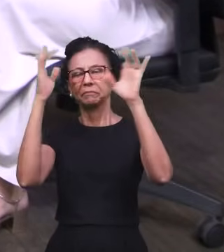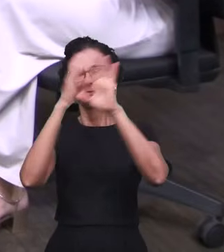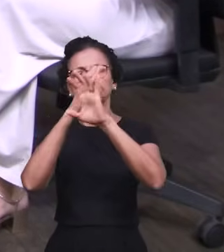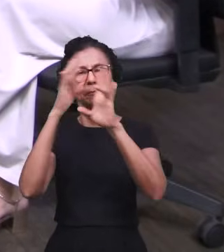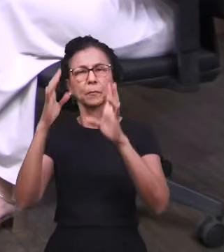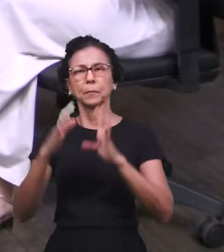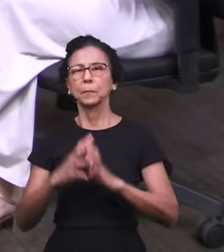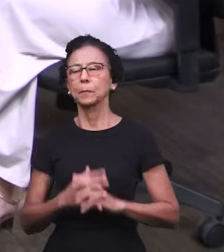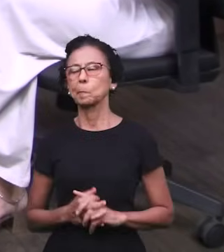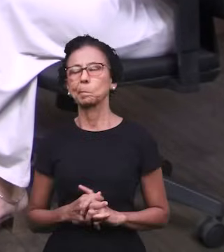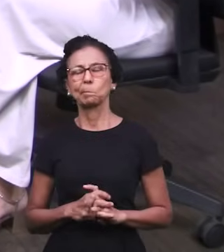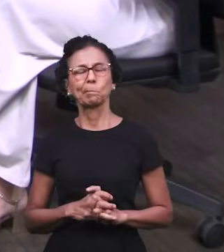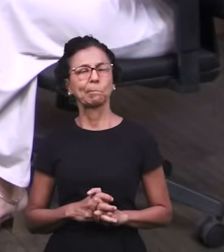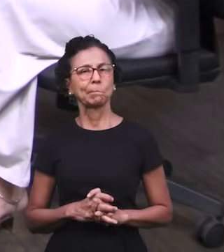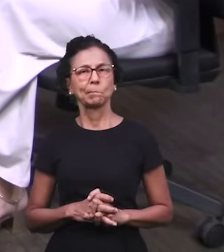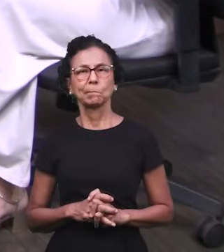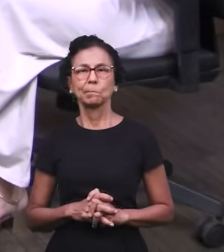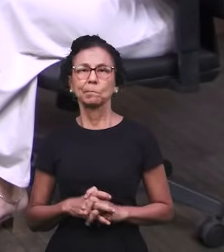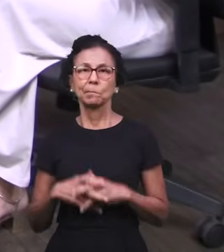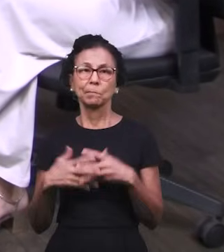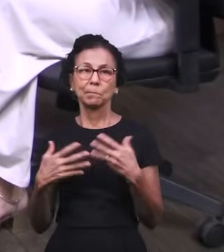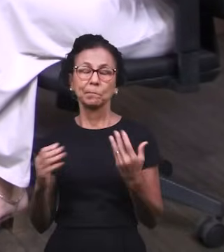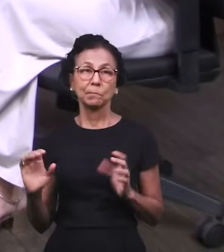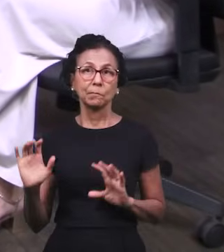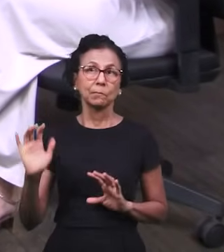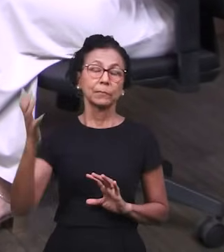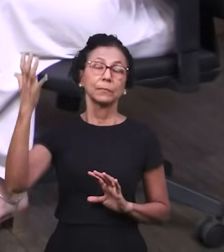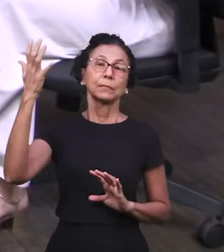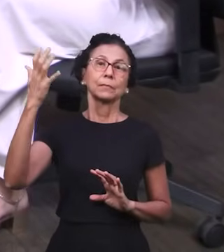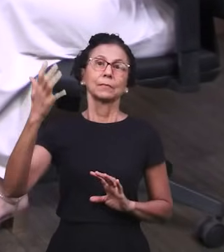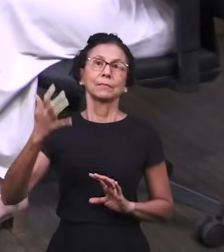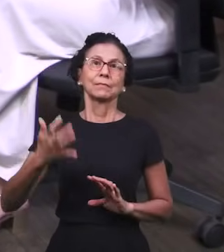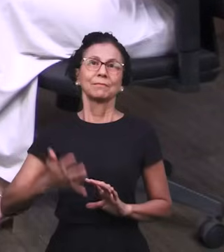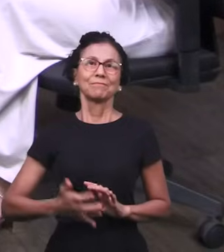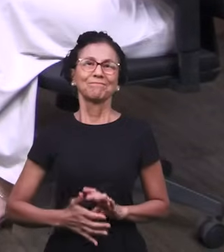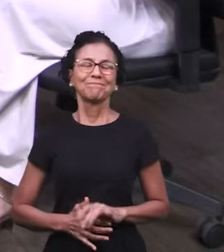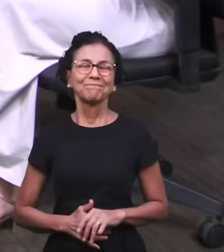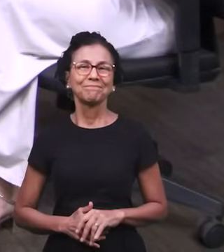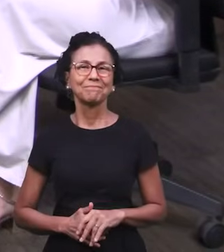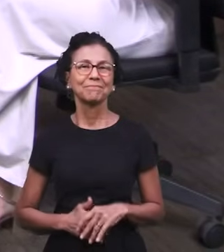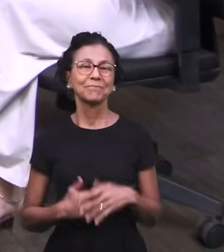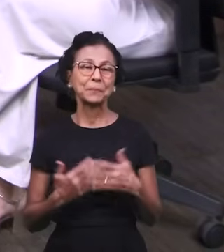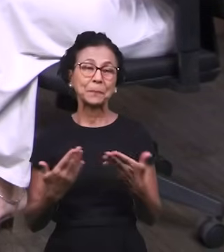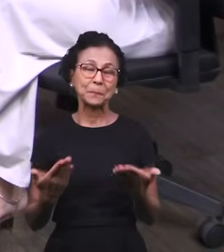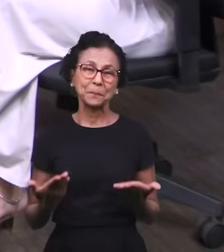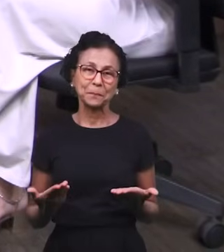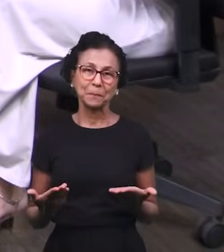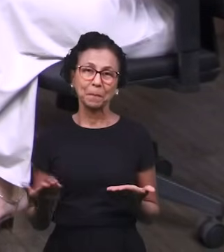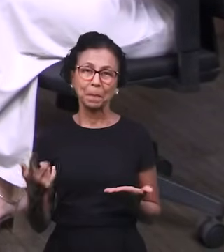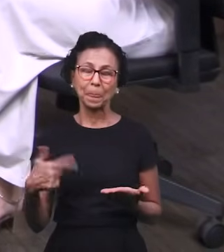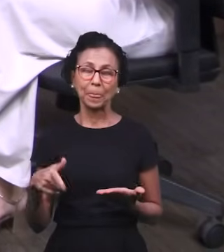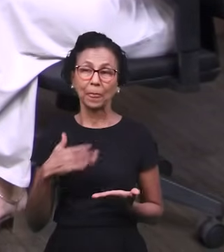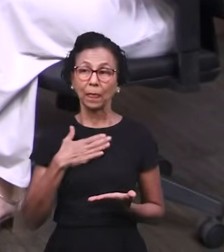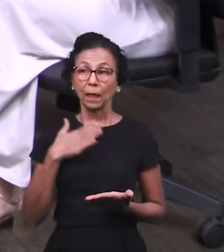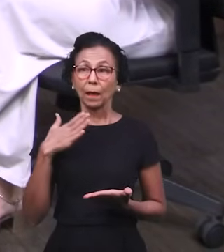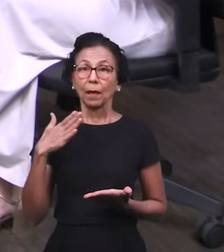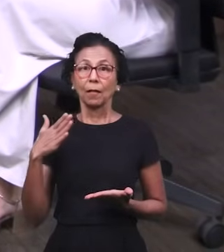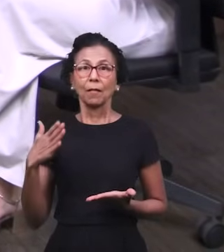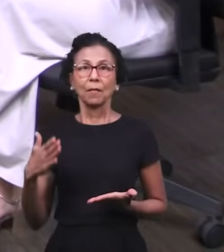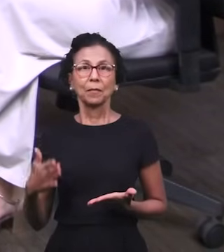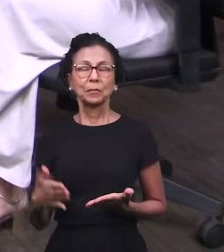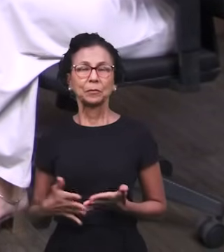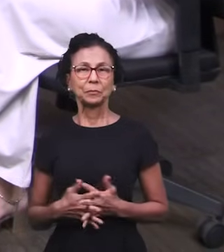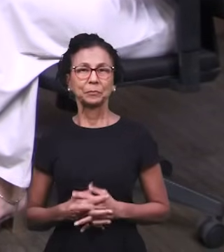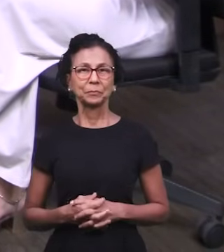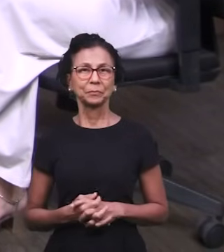E pegou todo mundo de surpresa, né? E o arrebatamento da mesma forma, né? A palavra